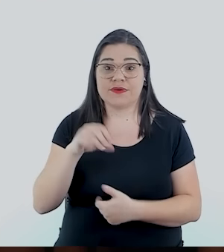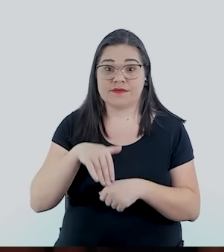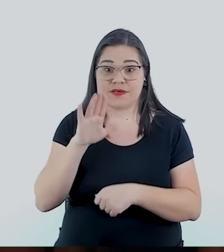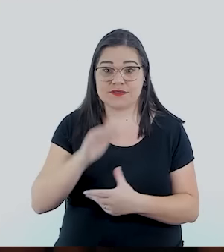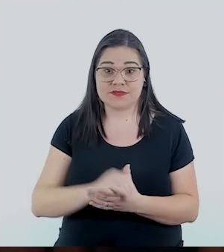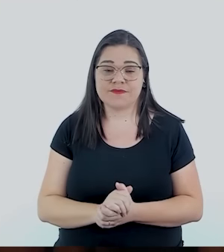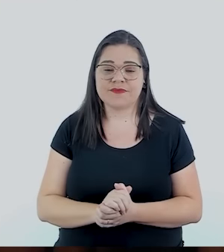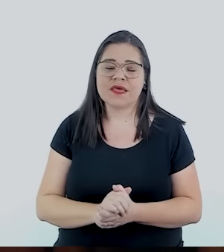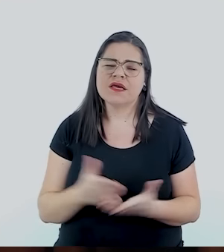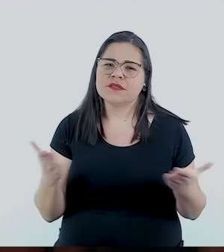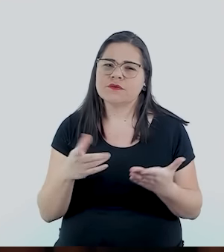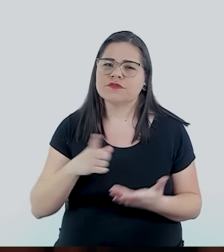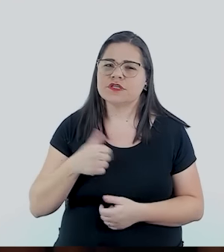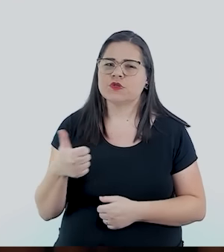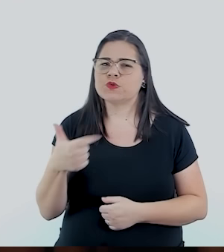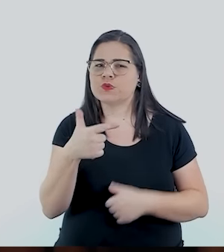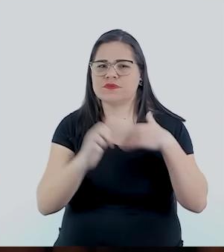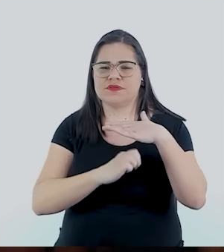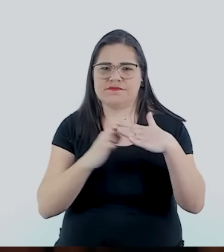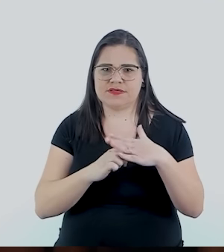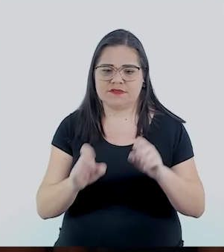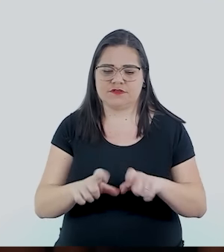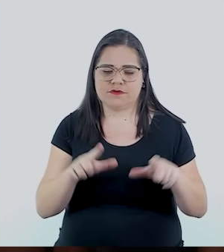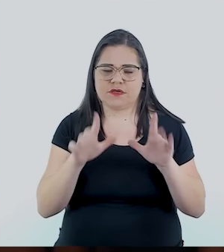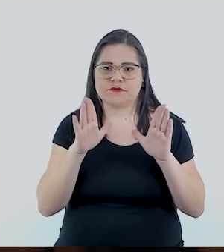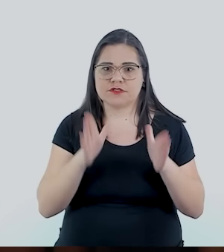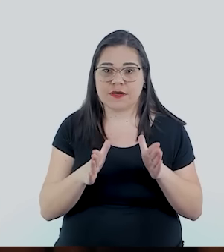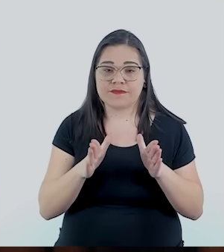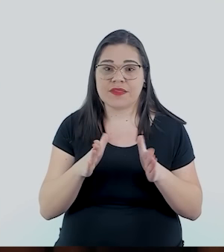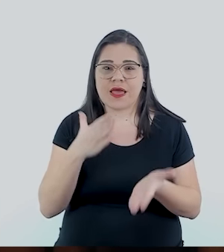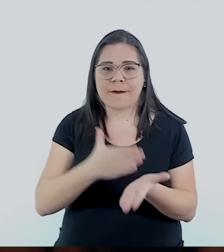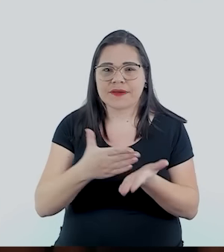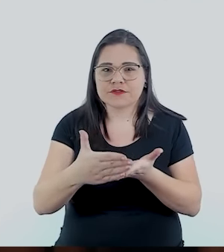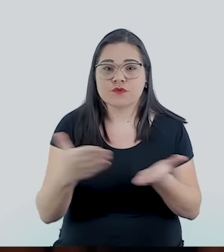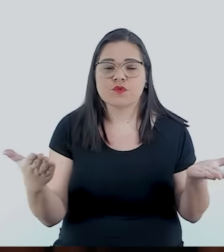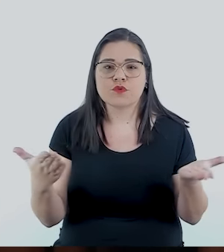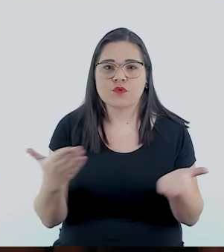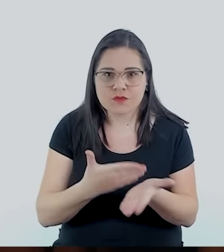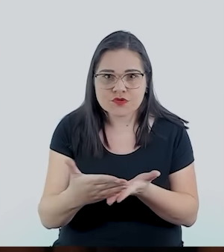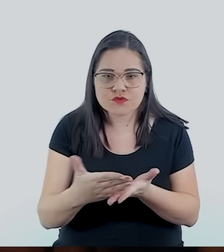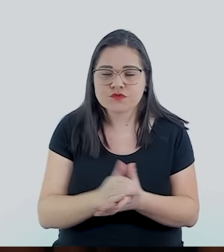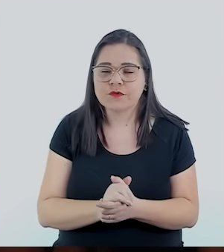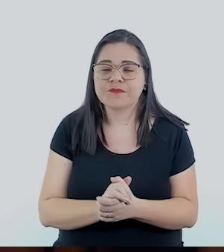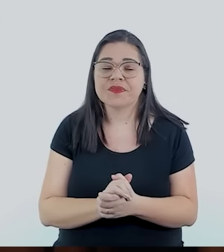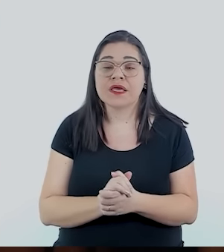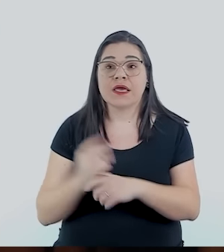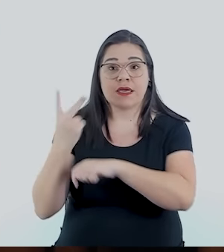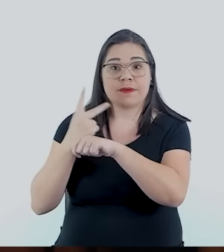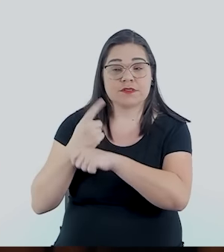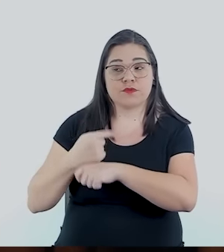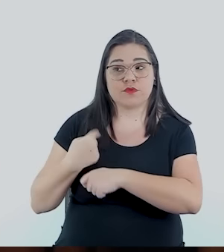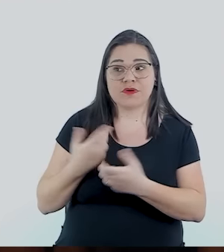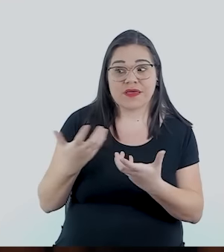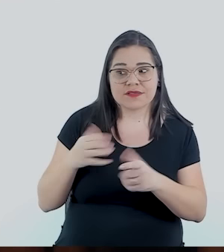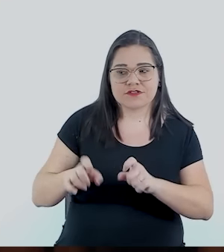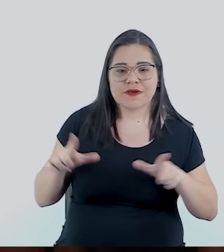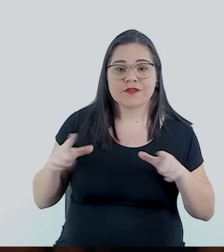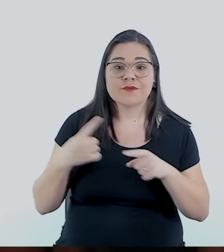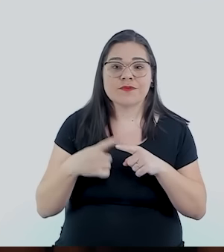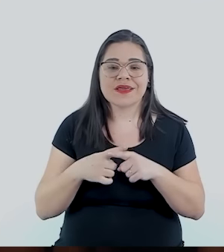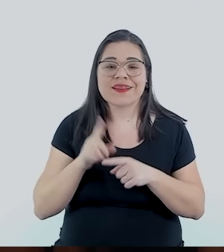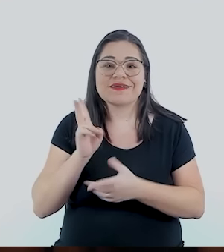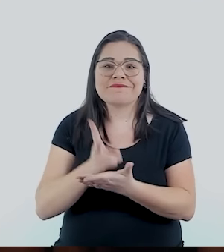gente tá com hoje com 12 empresas certificadas a partir do momento que começou eh as que nos procuraram querendo certificar eram por car